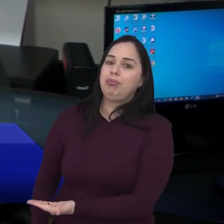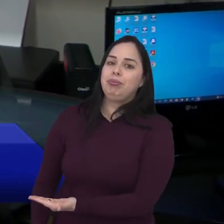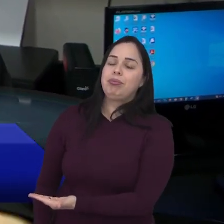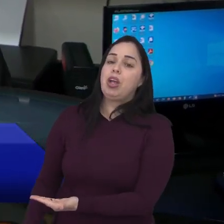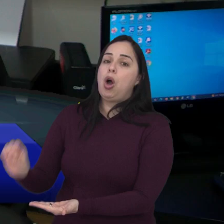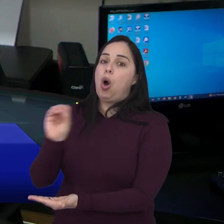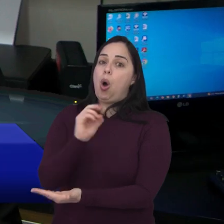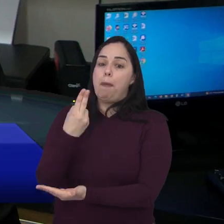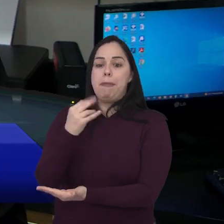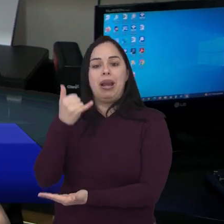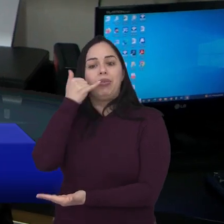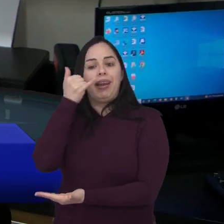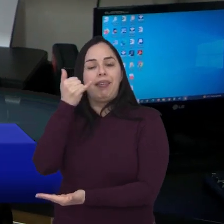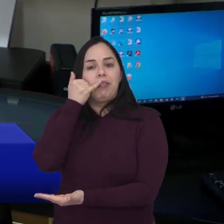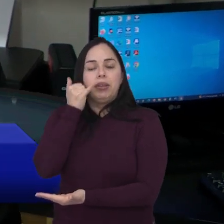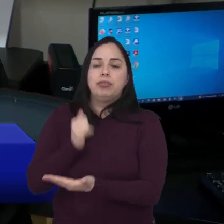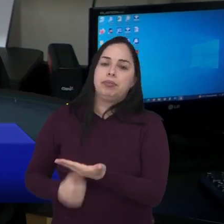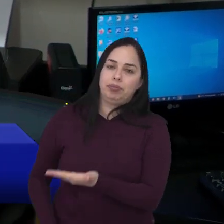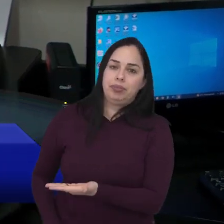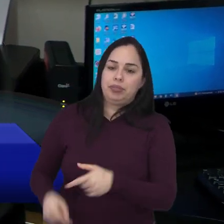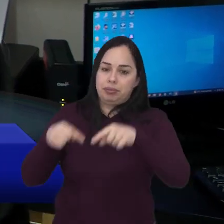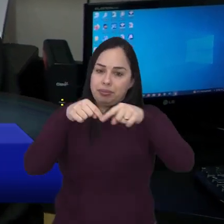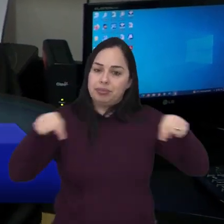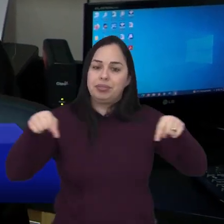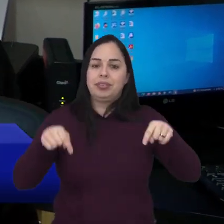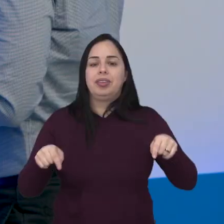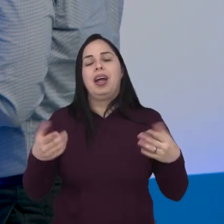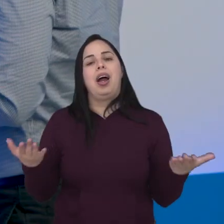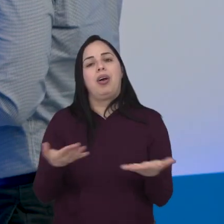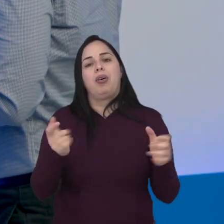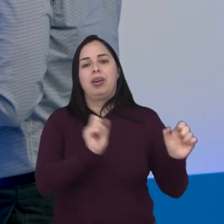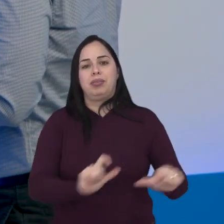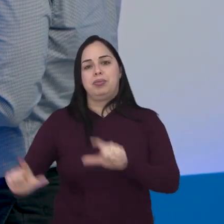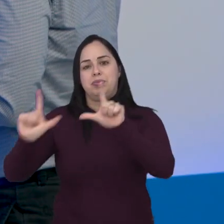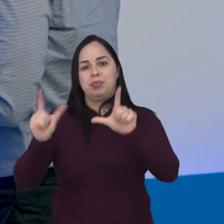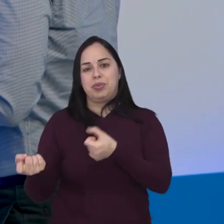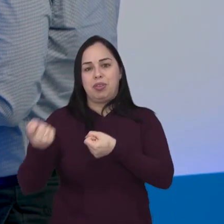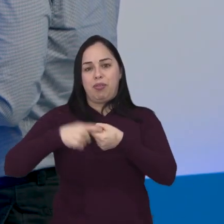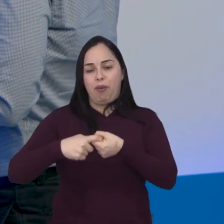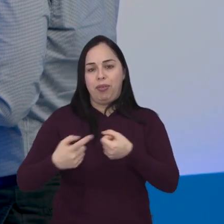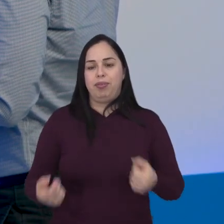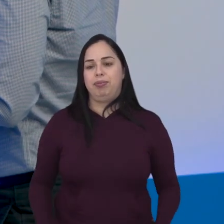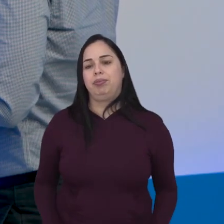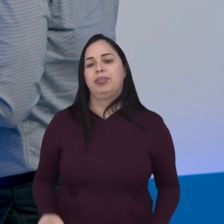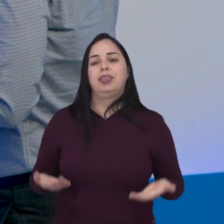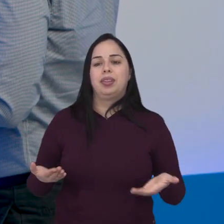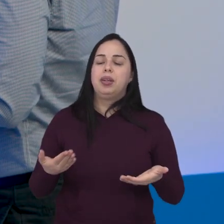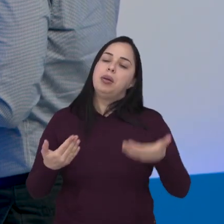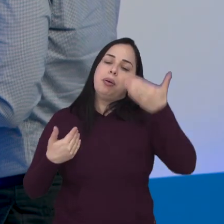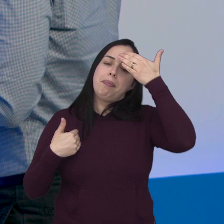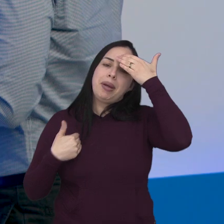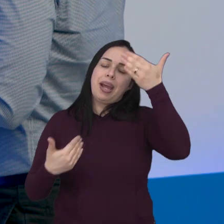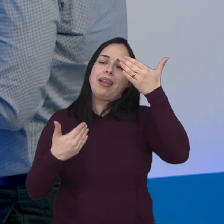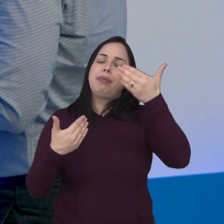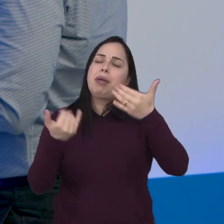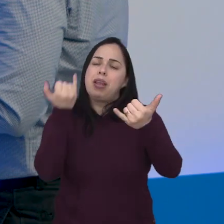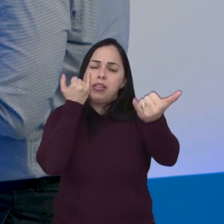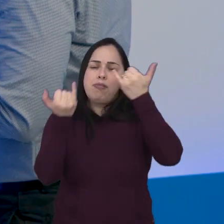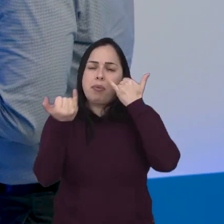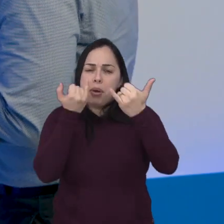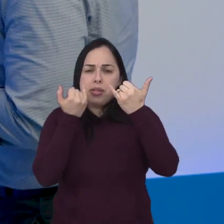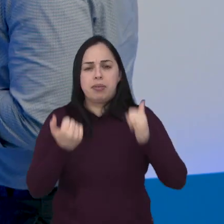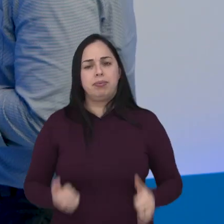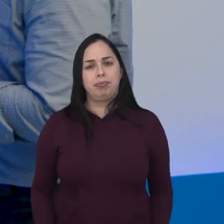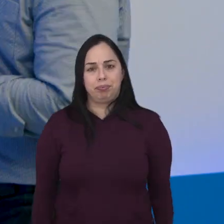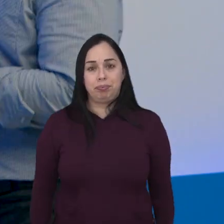Fazenda, que está aparecendo aí na tela, ou pelo telefone que também está aparecendo aí na tela. Eu volto com você aí no estúdio, Lucas. Muito obrigado,